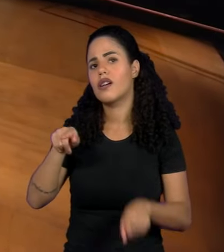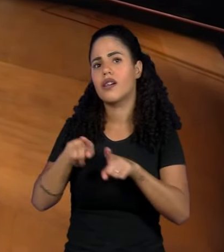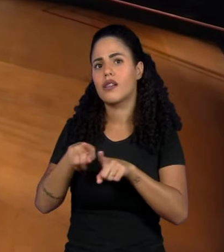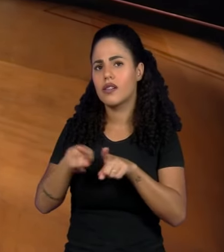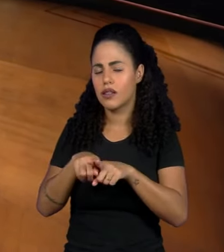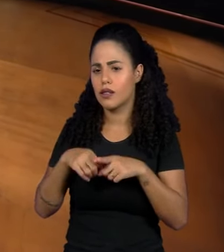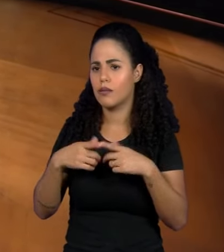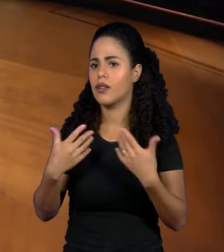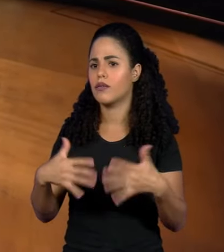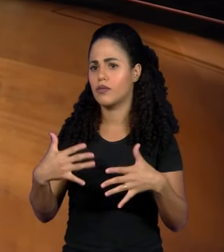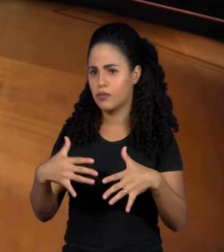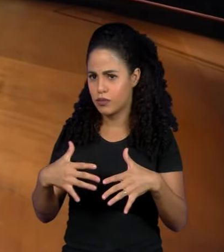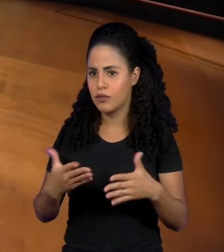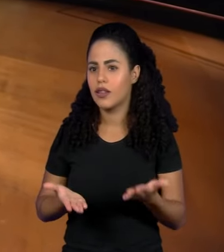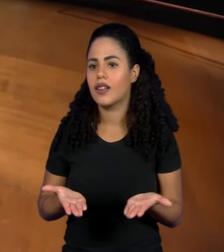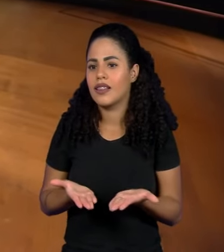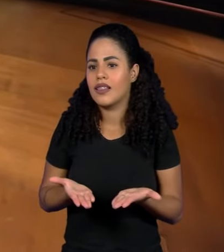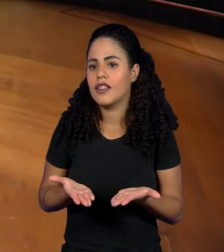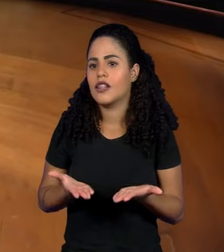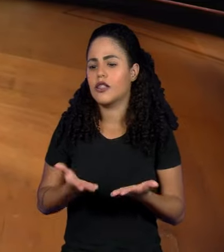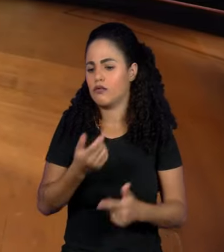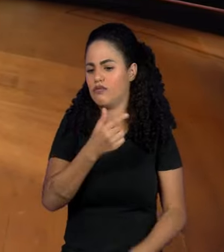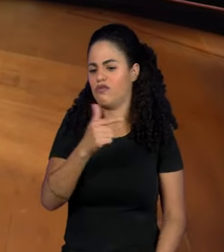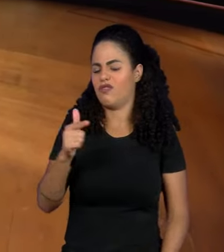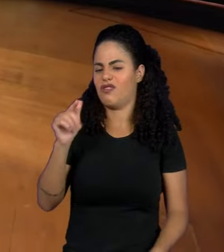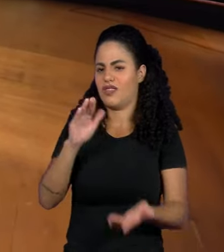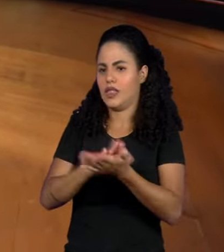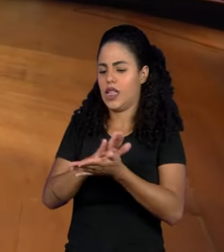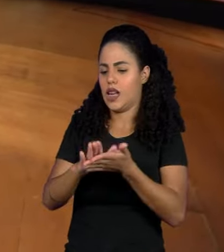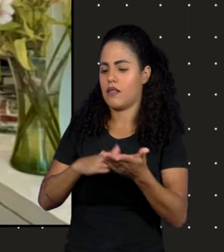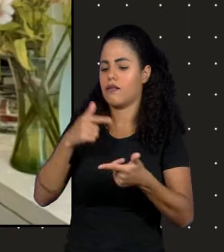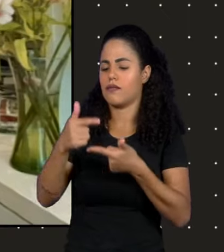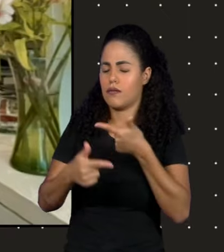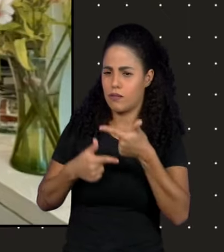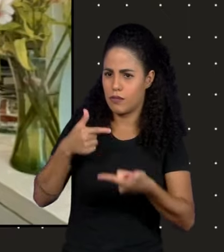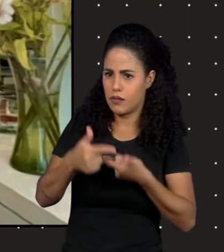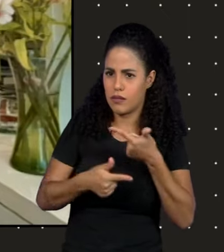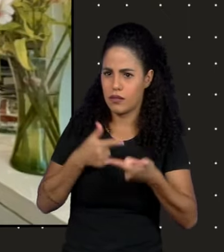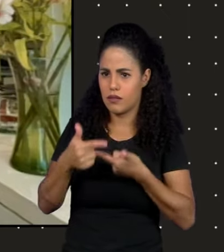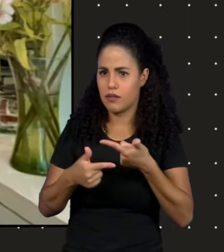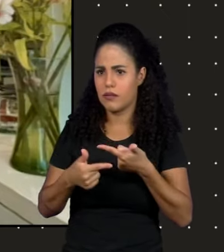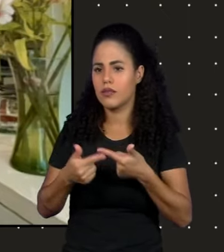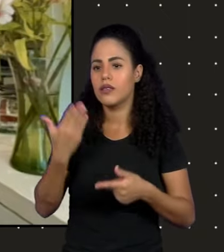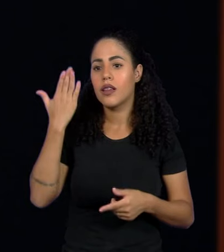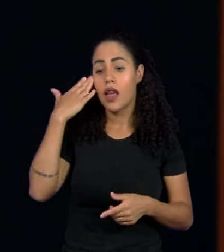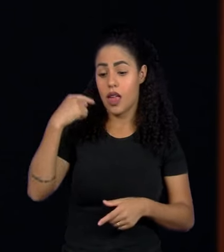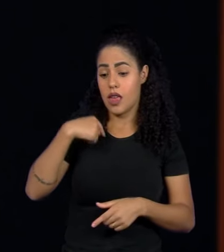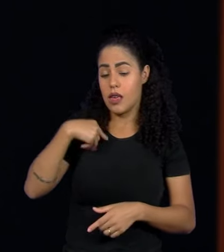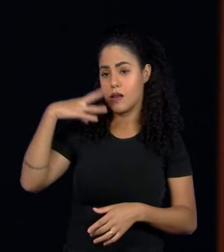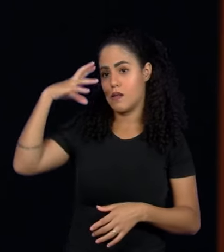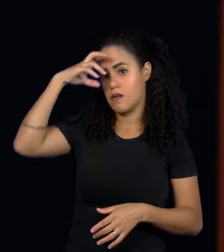de malandro, não tinha nada, era um trabalhador, e eu aprendi com ele